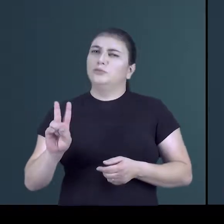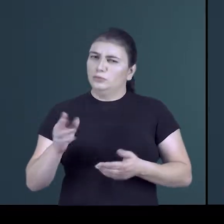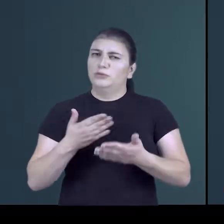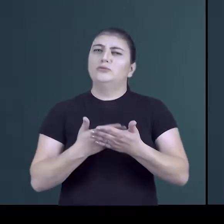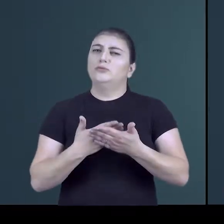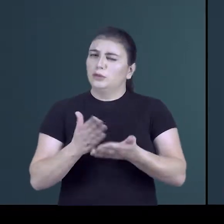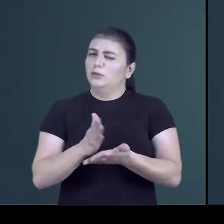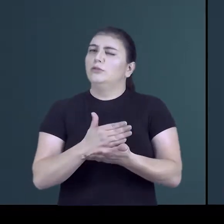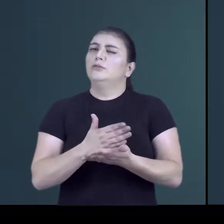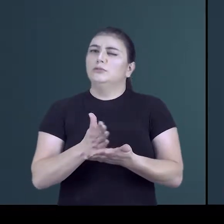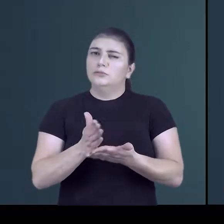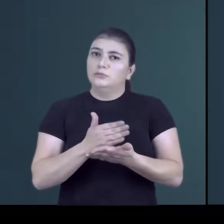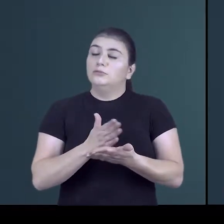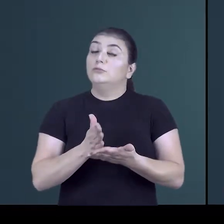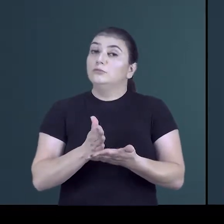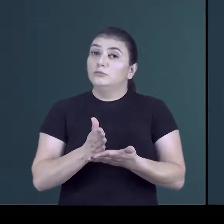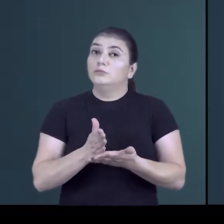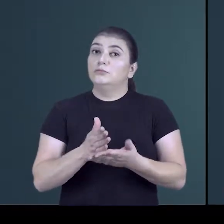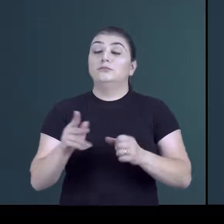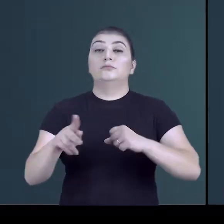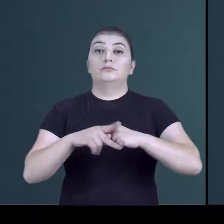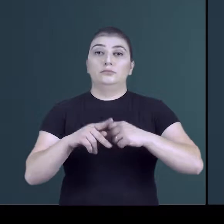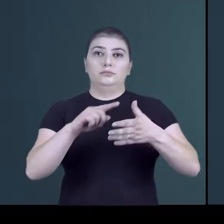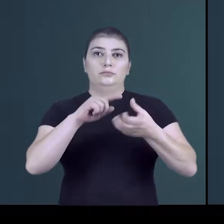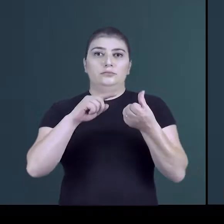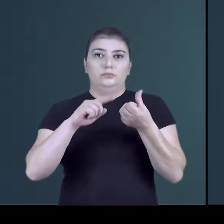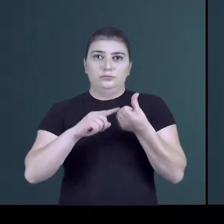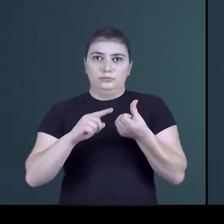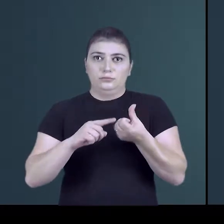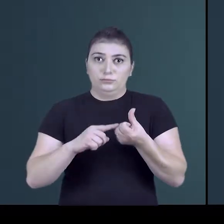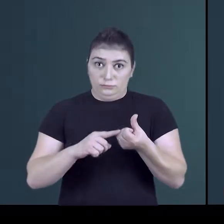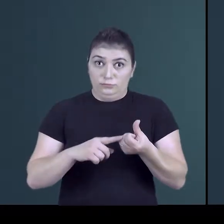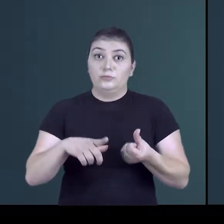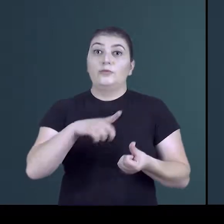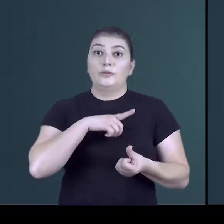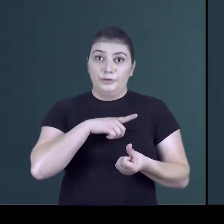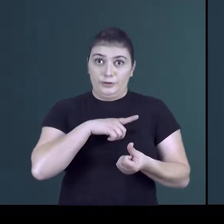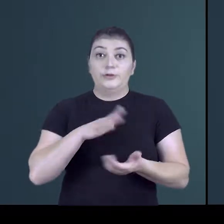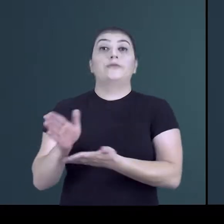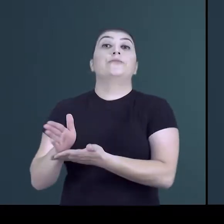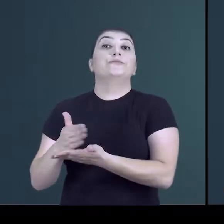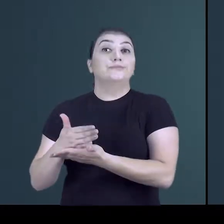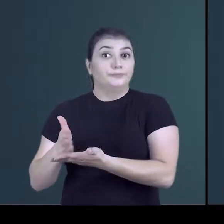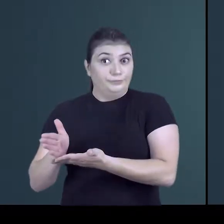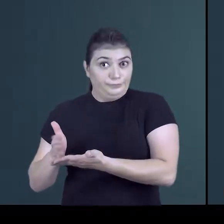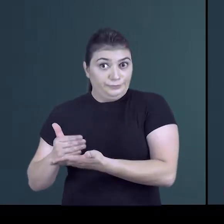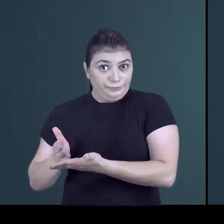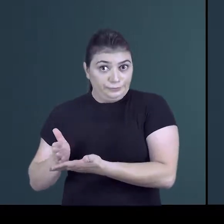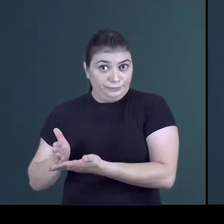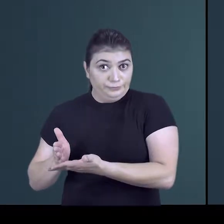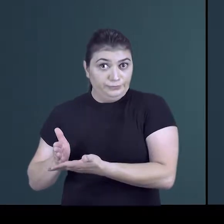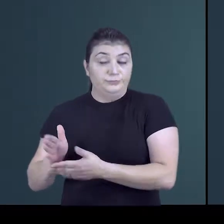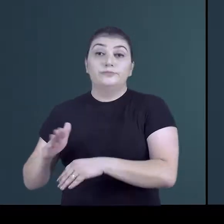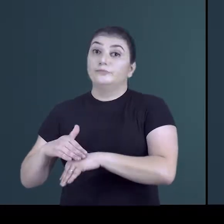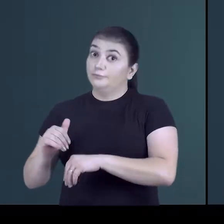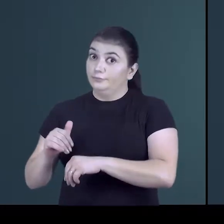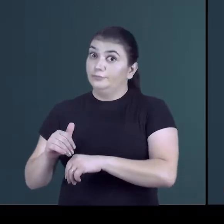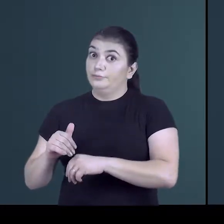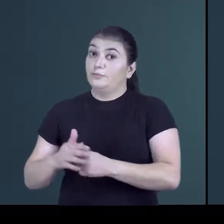que dividiríamos os pronomes em 6 e haveria também uma subdivisão